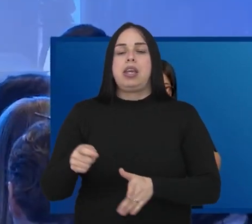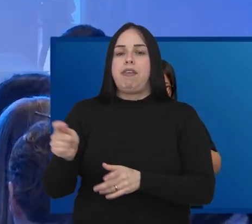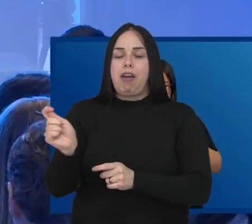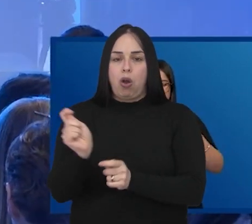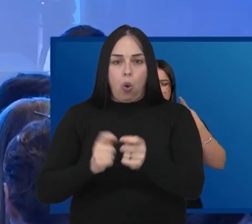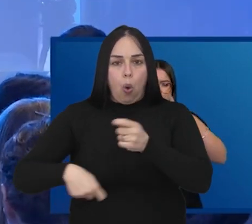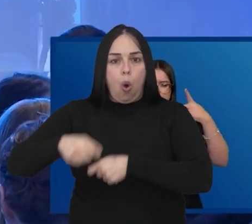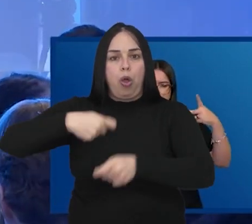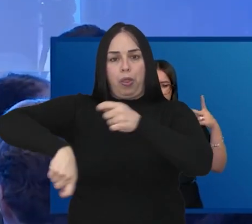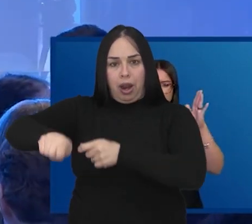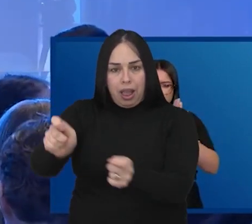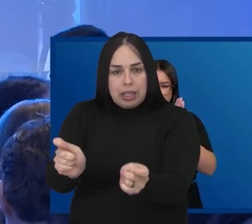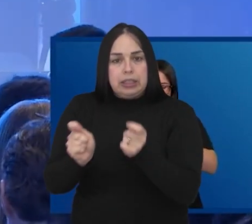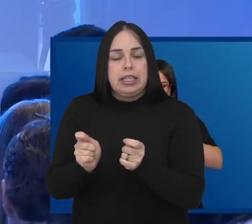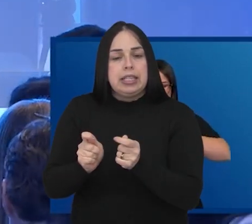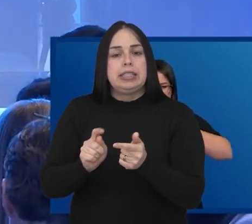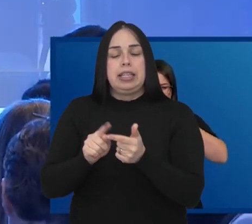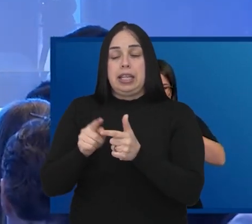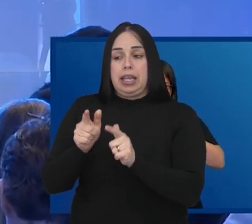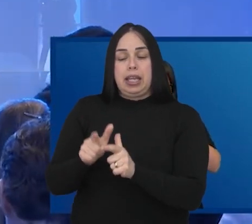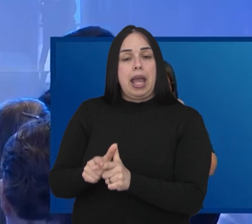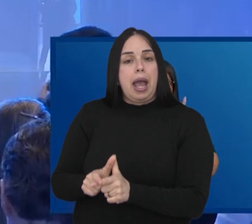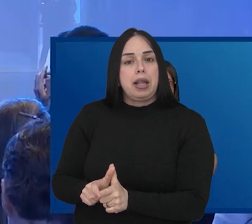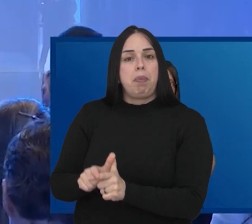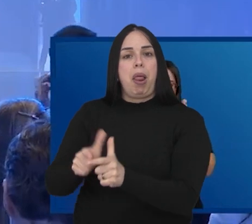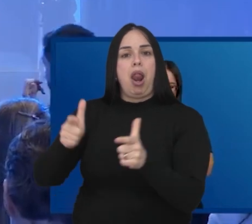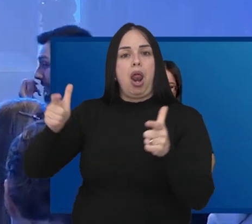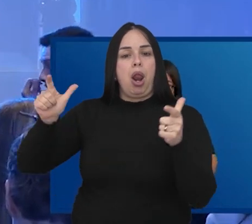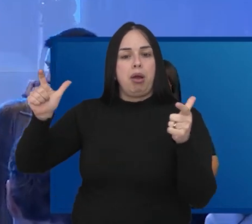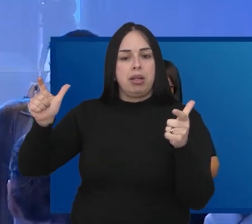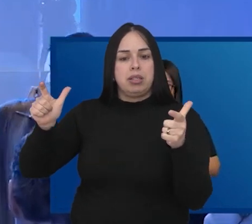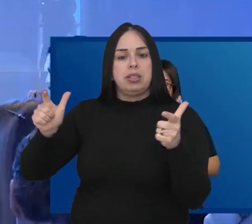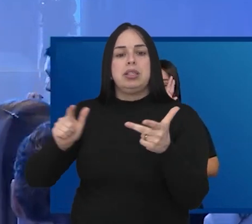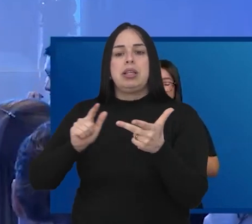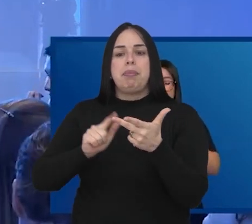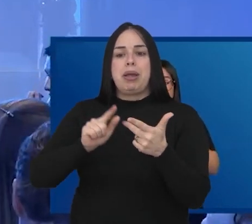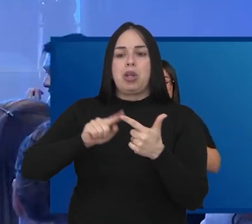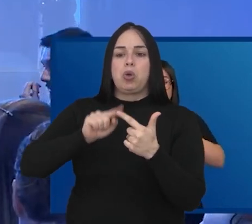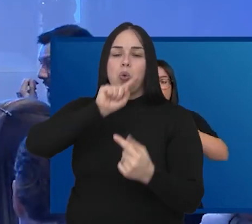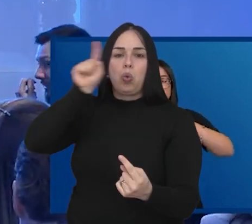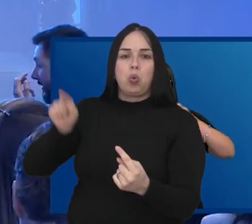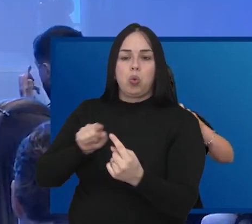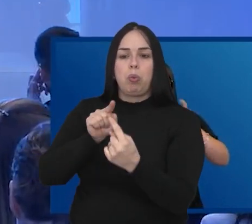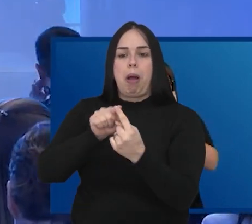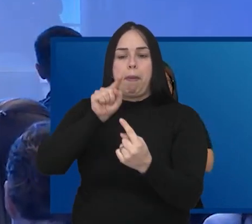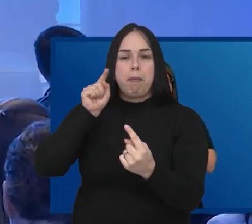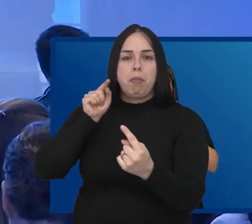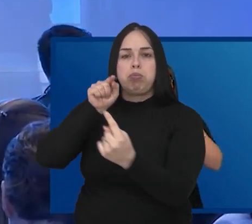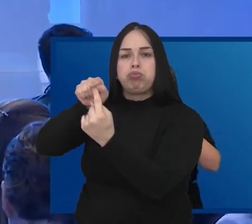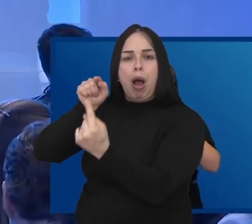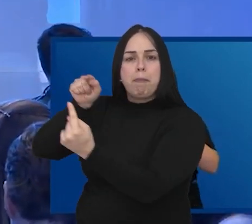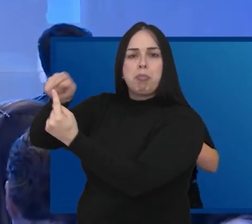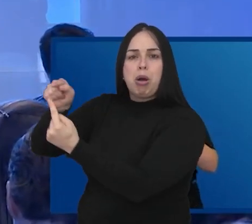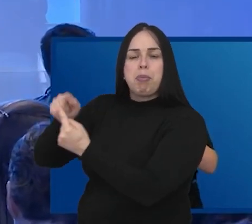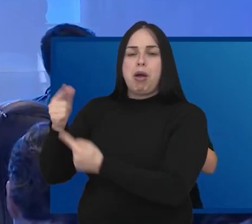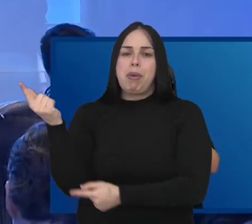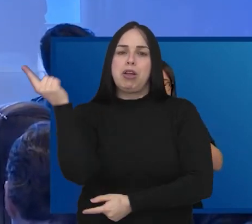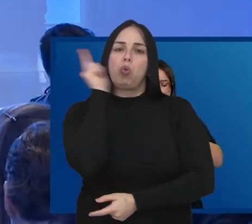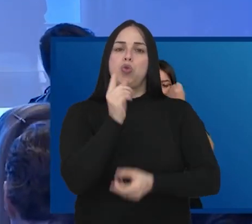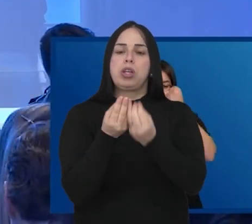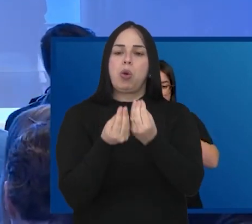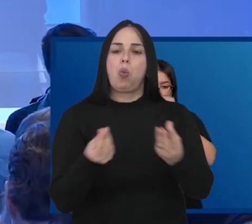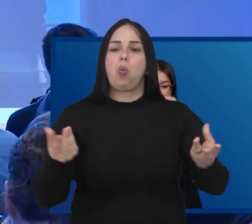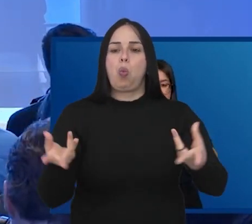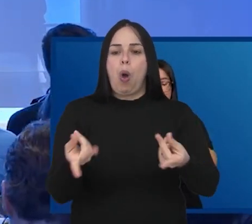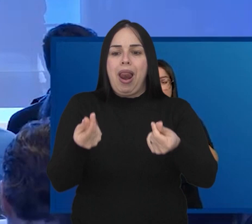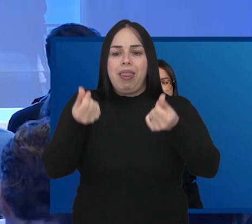somar esforços na melhoria da gestão, no crescimento da companhia e no atingimento de metas desafiadoras para atender